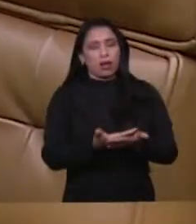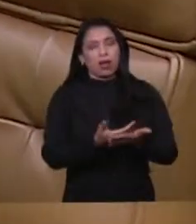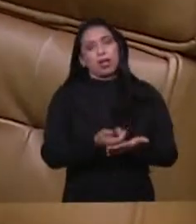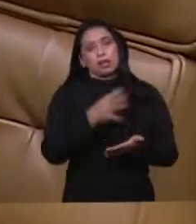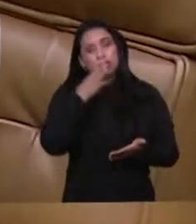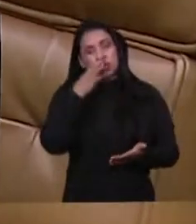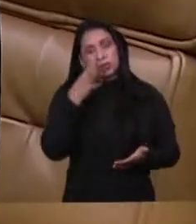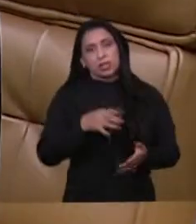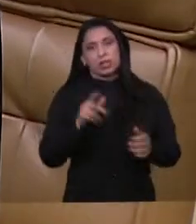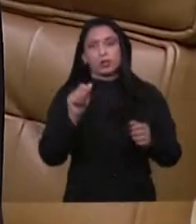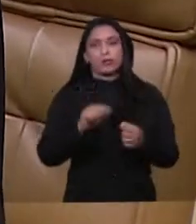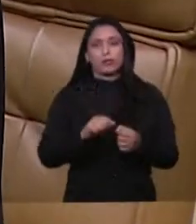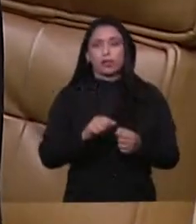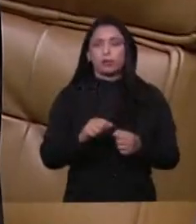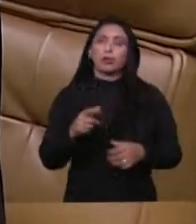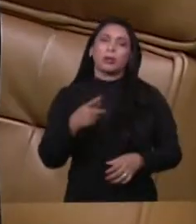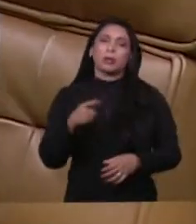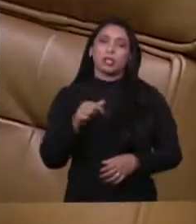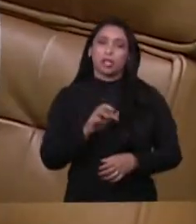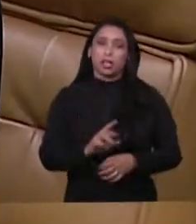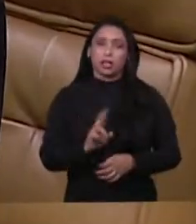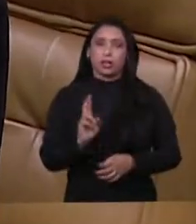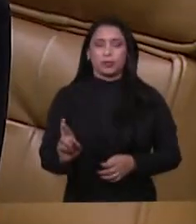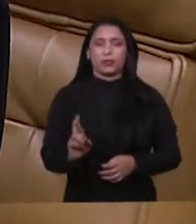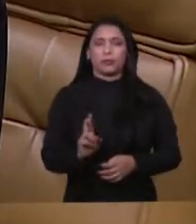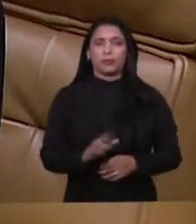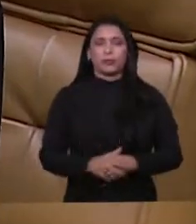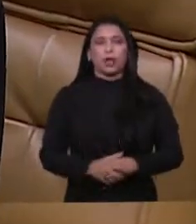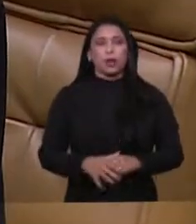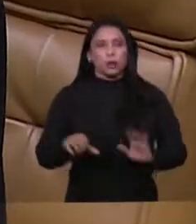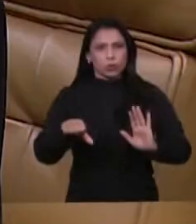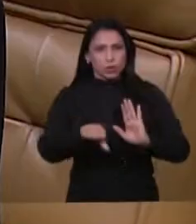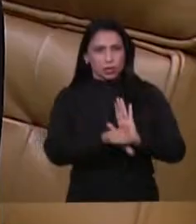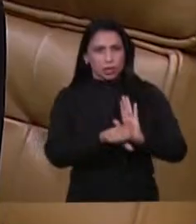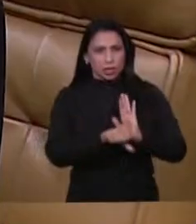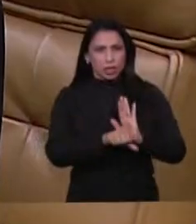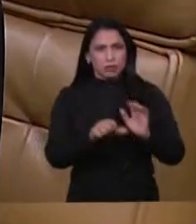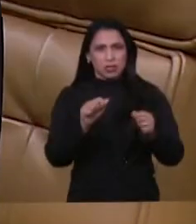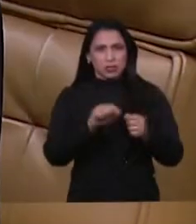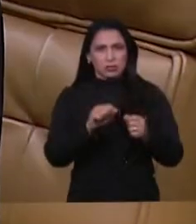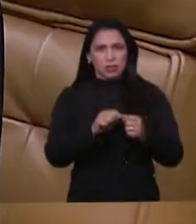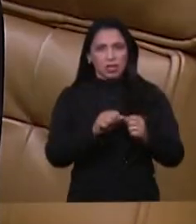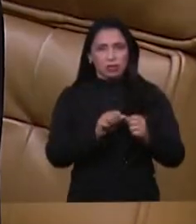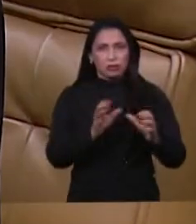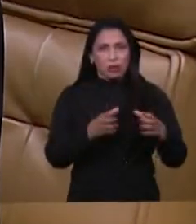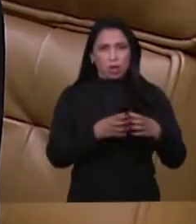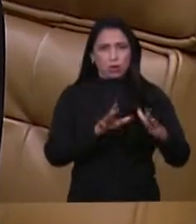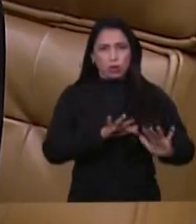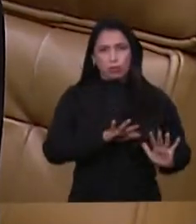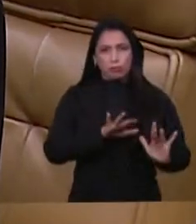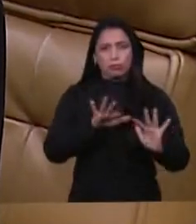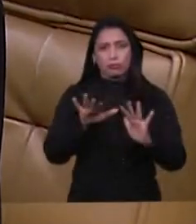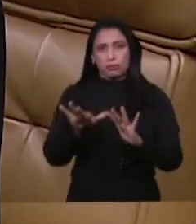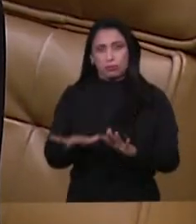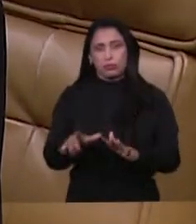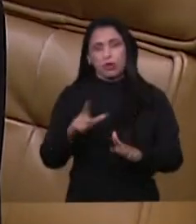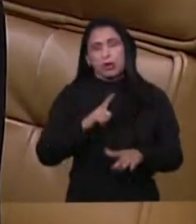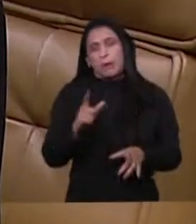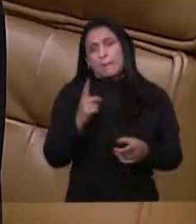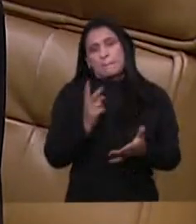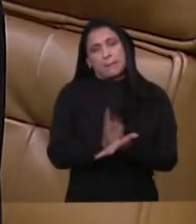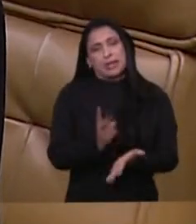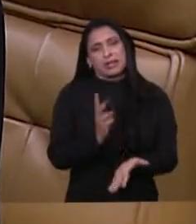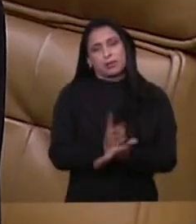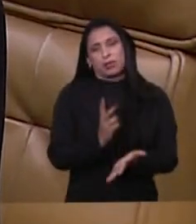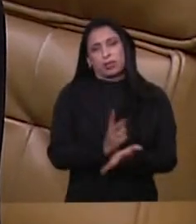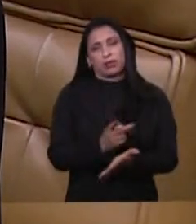pela Procuradoria-Geral da República. Nos delitos de ação coletiva, ainda que não descrita de forma detalhada a atuação individual e